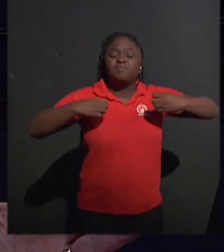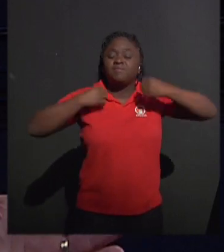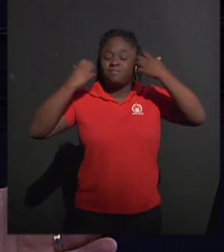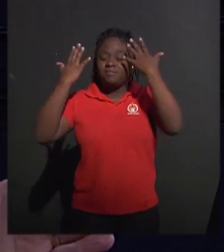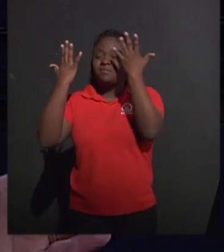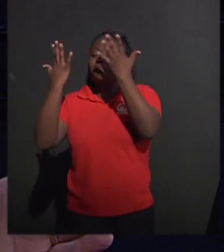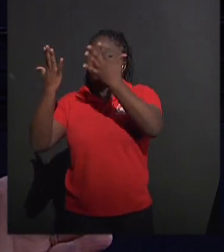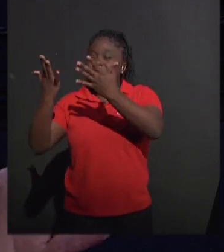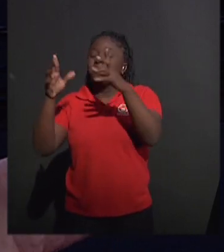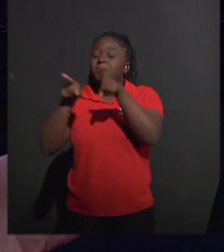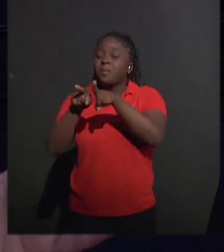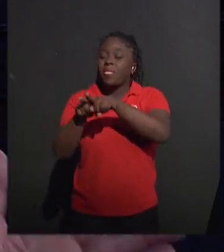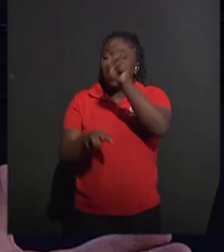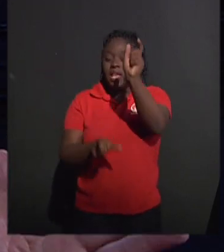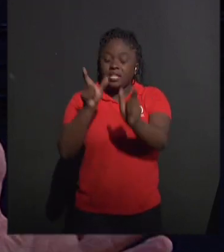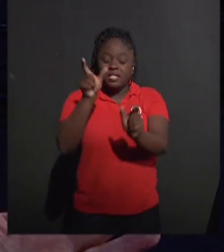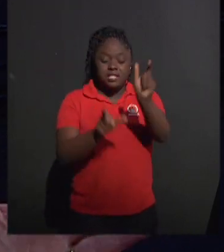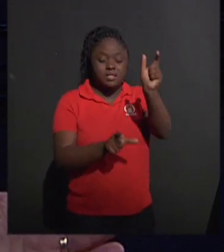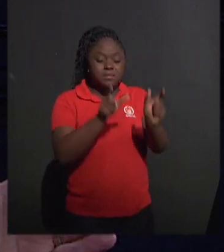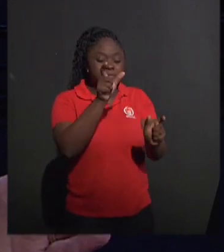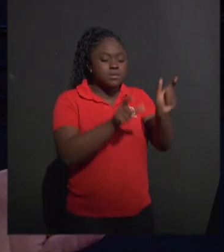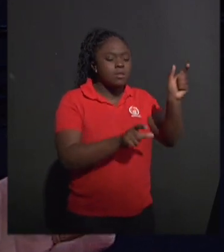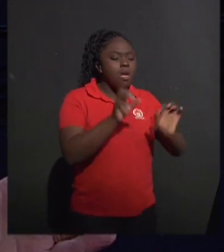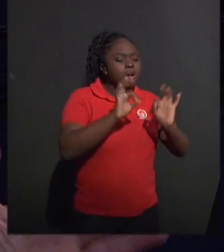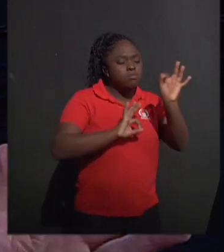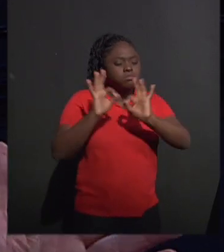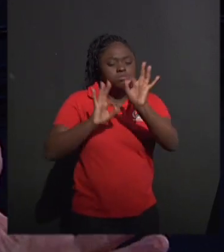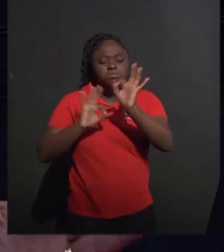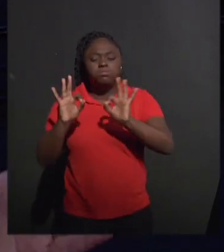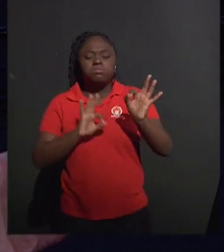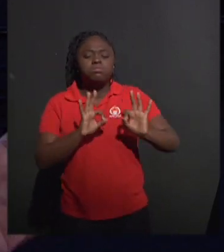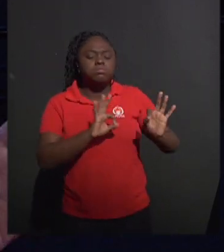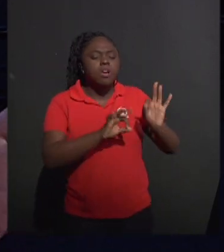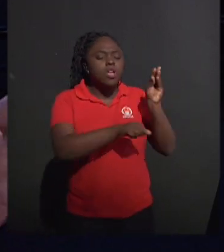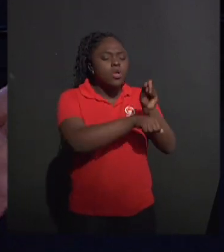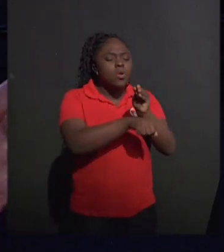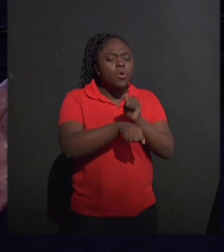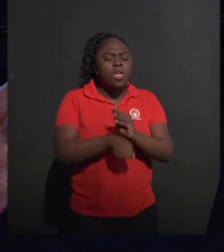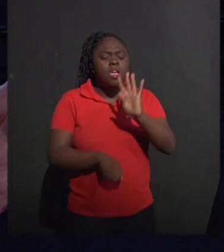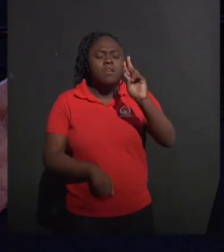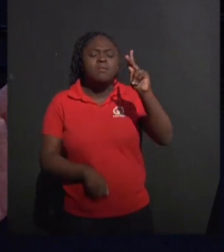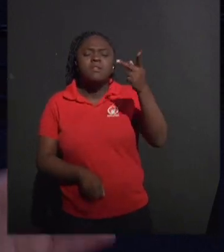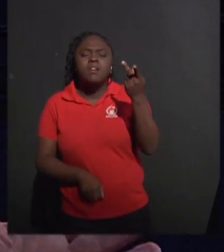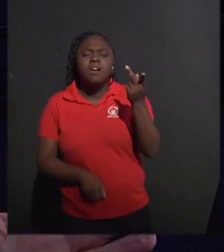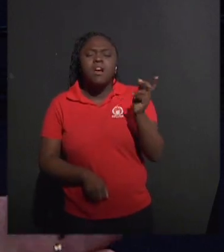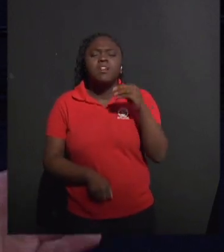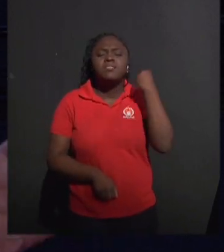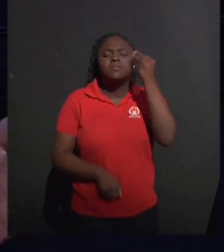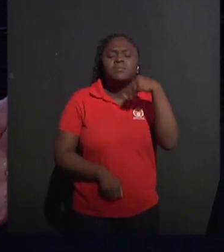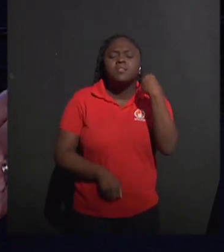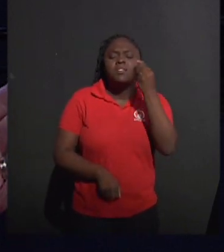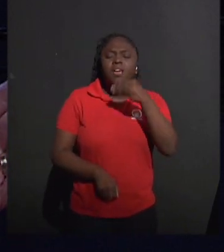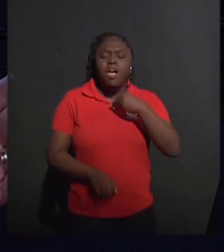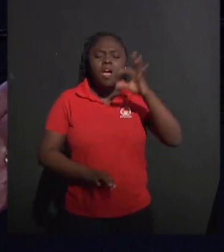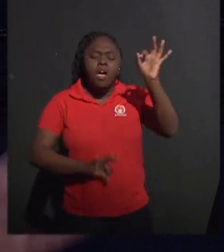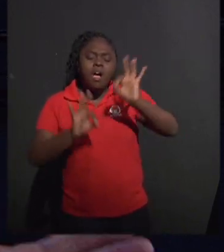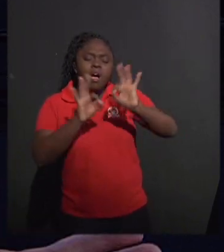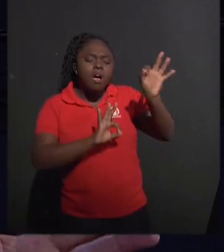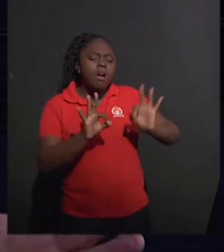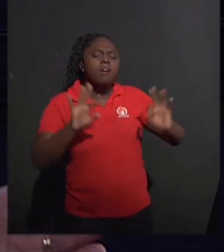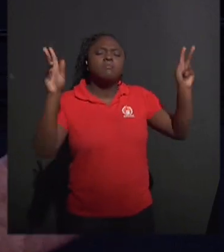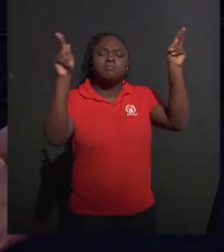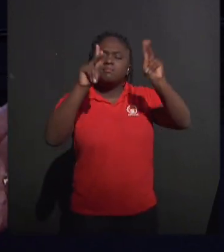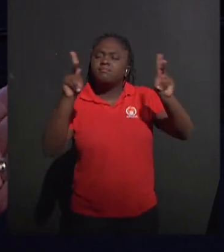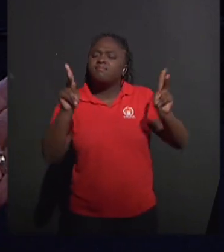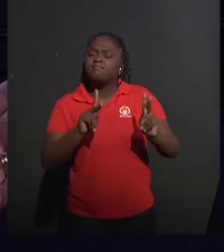Pai, aqueles, ó Pai, que labutam para que Belo Horizonte experimente, ó Deus, ordem, experimente